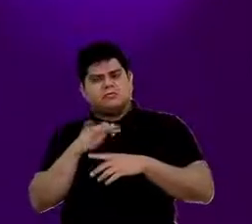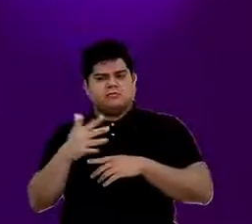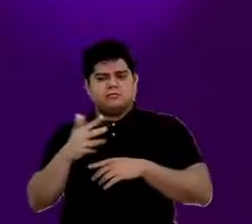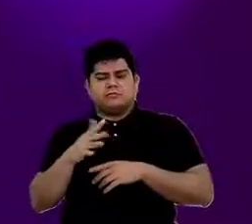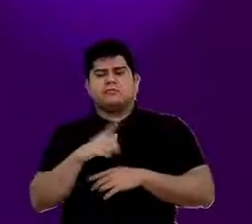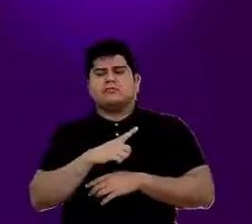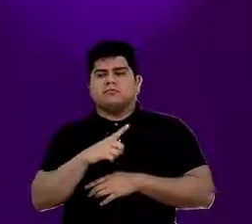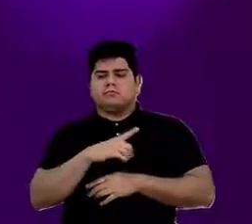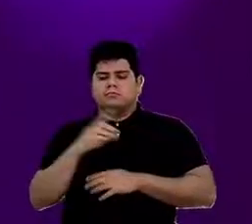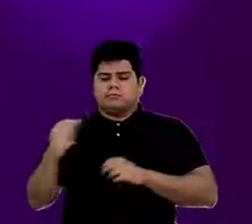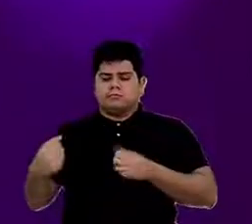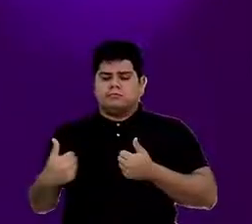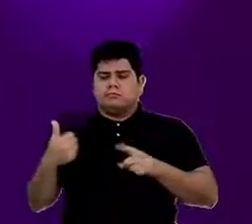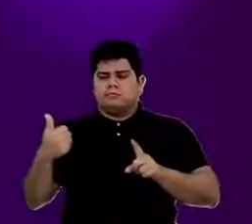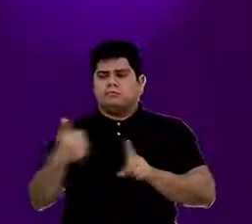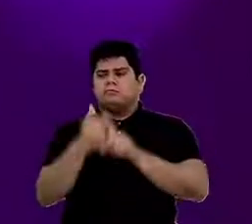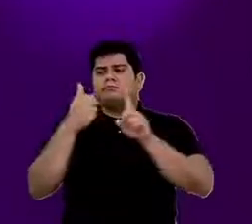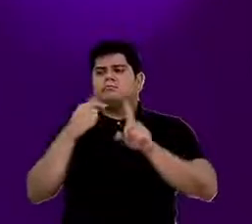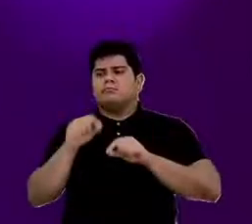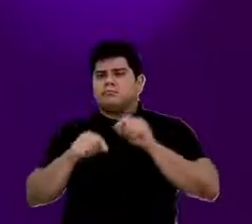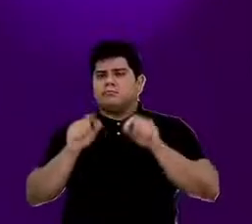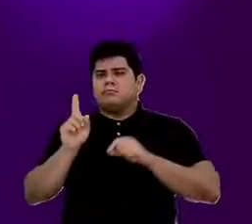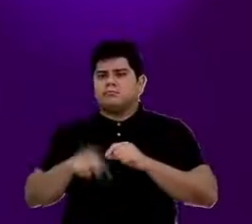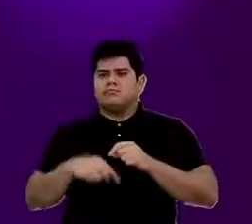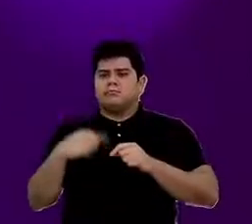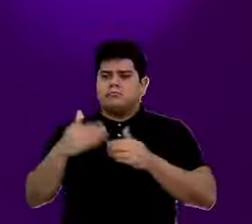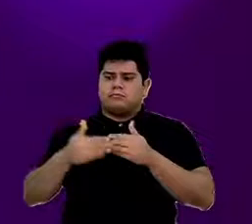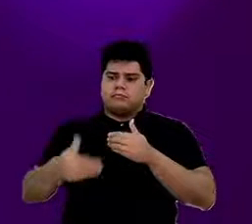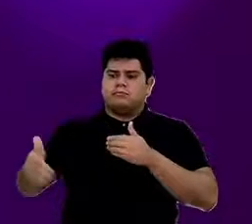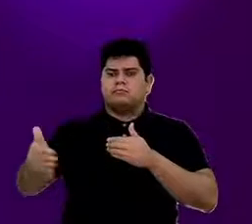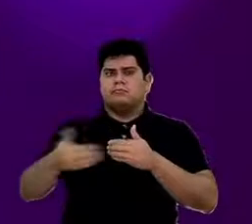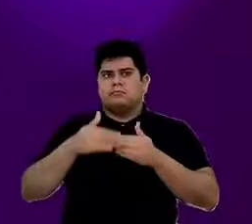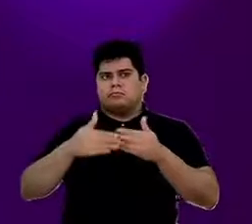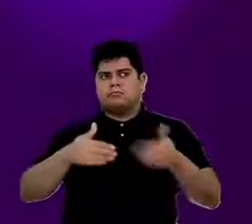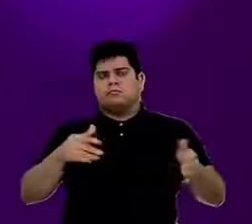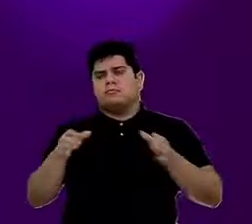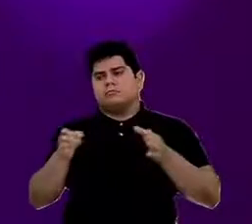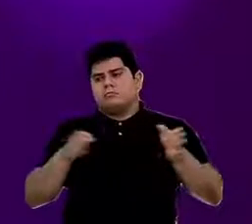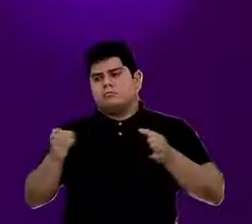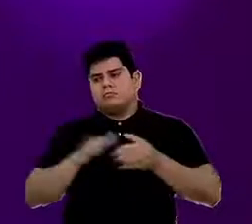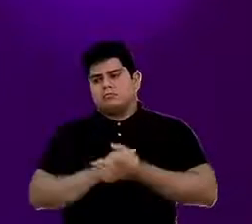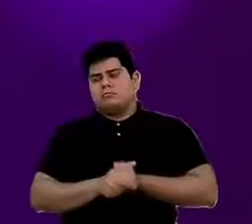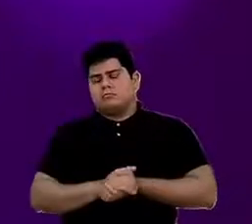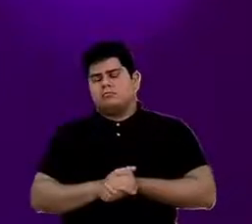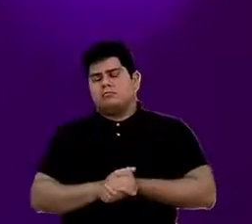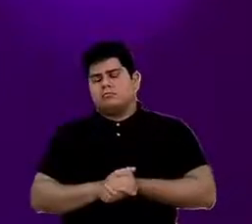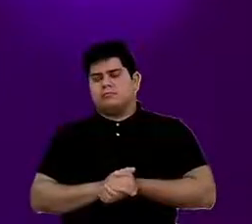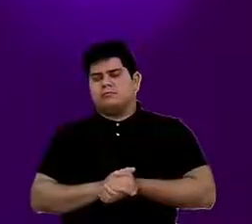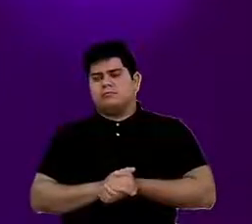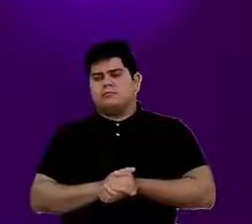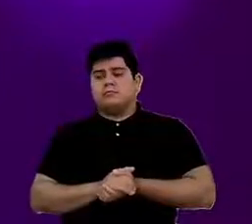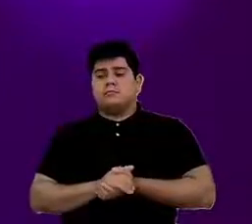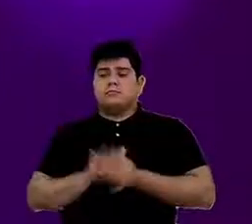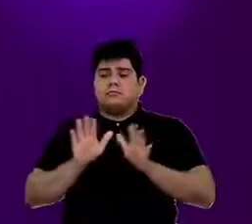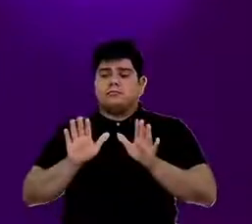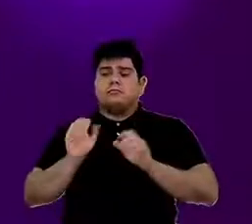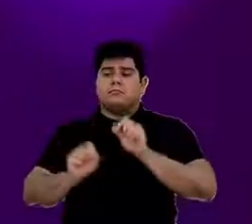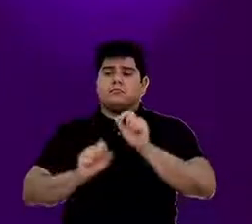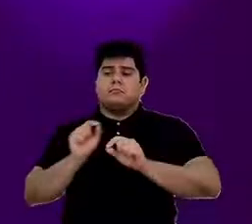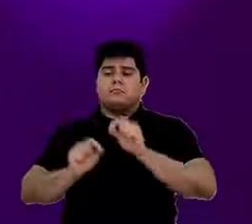um impacto prognóstico tanto a curto quanto a longo prazo nessa casuística, mostrando que talvez,